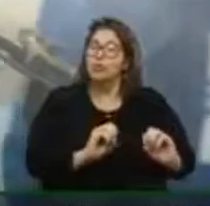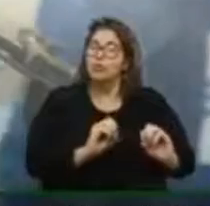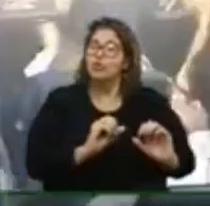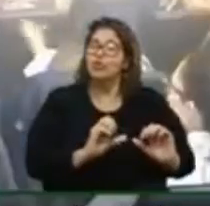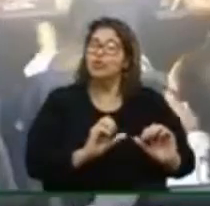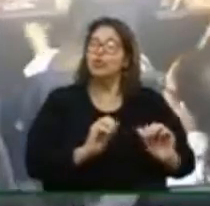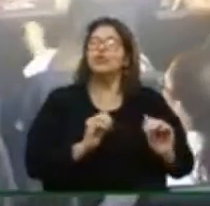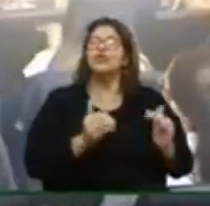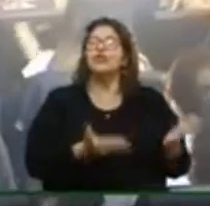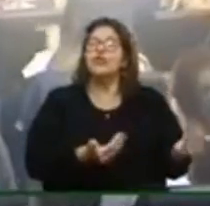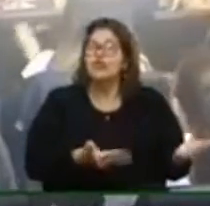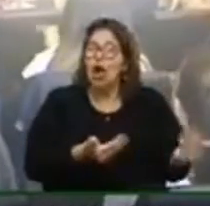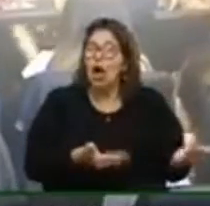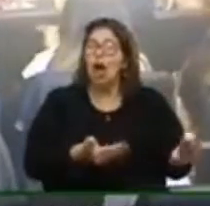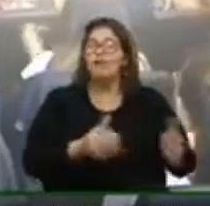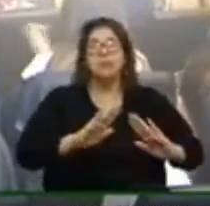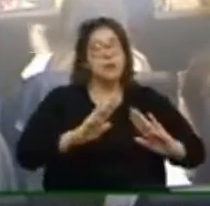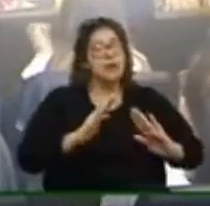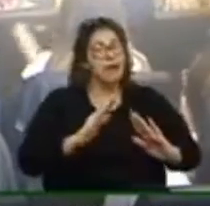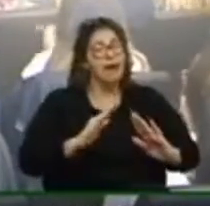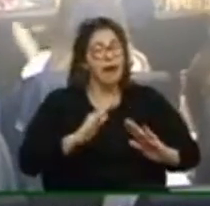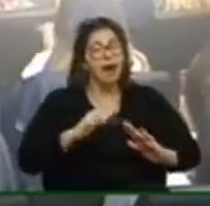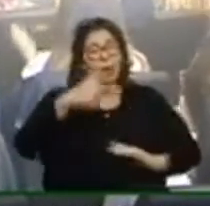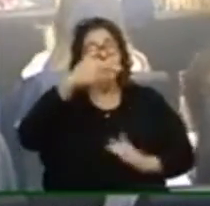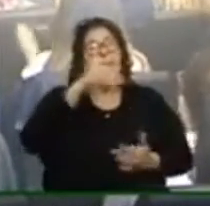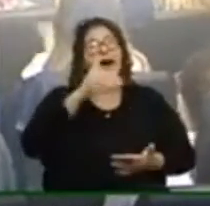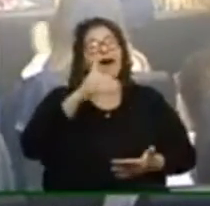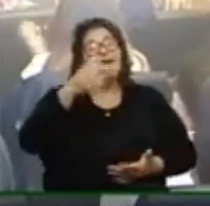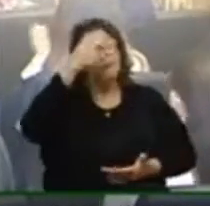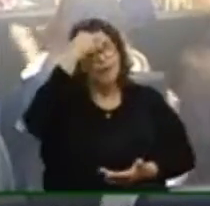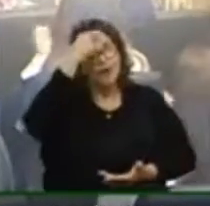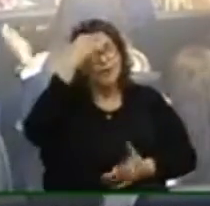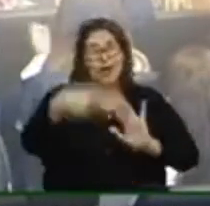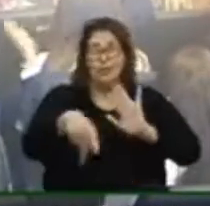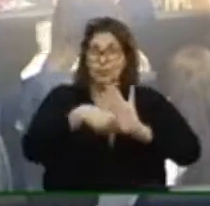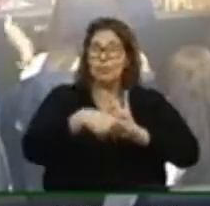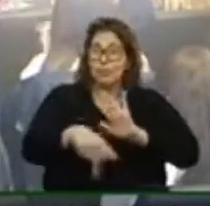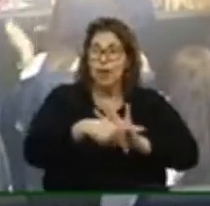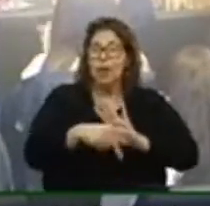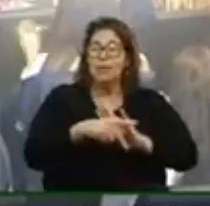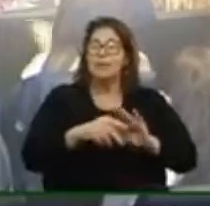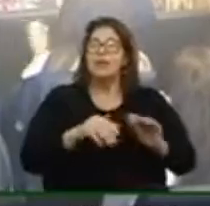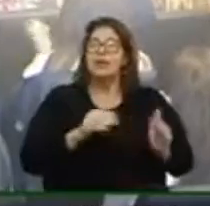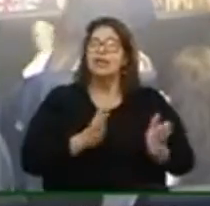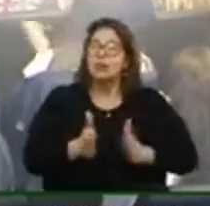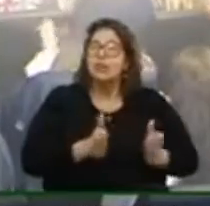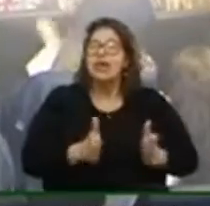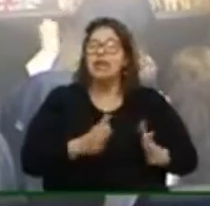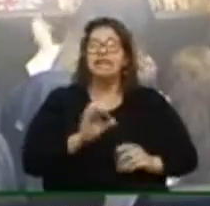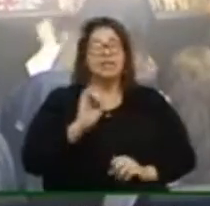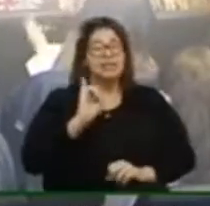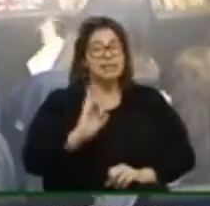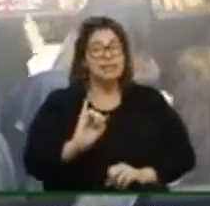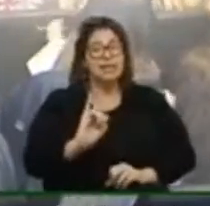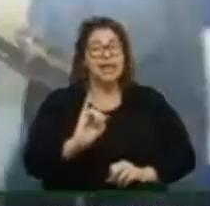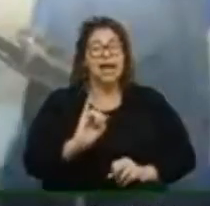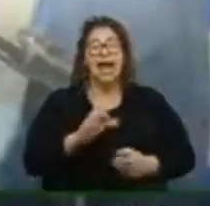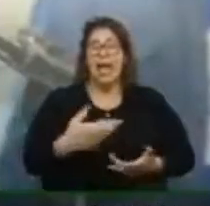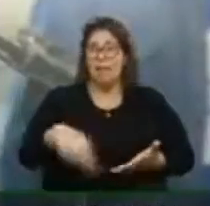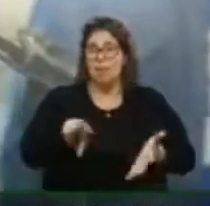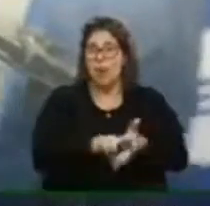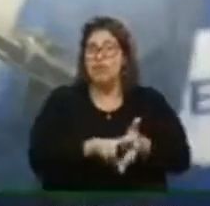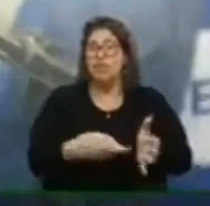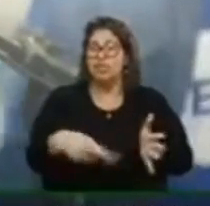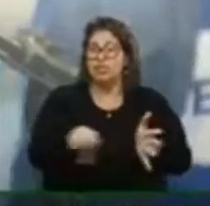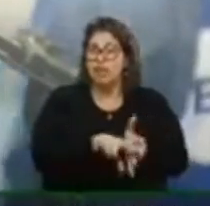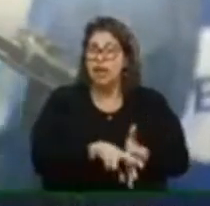universidade inclusiva é uma diversidade inclusiva e se a invasão se a aprovação é